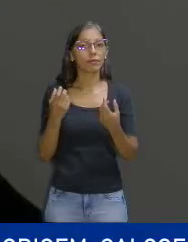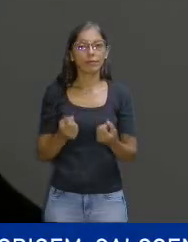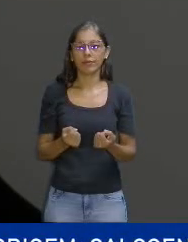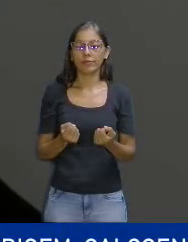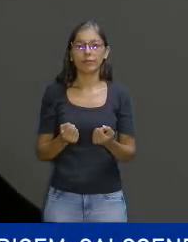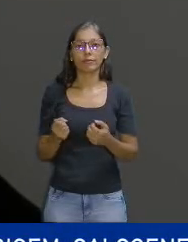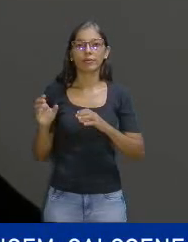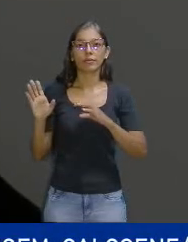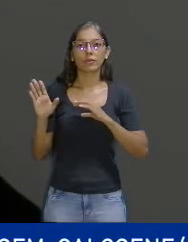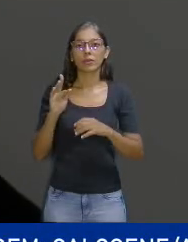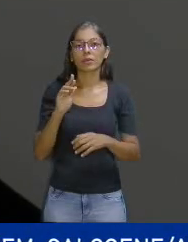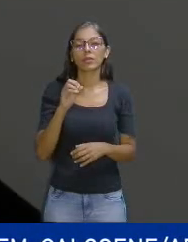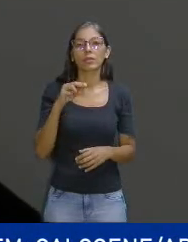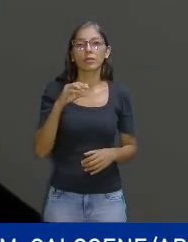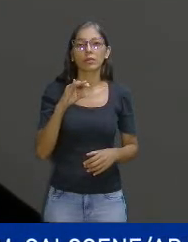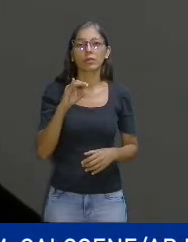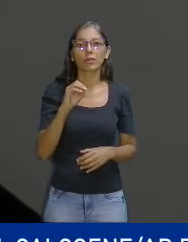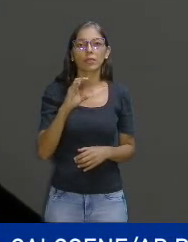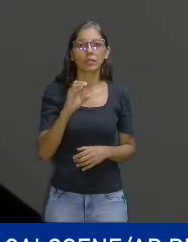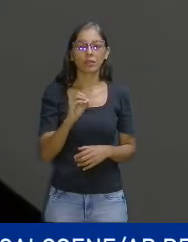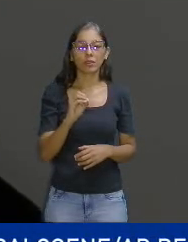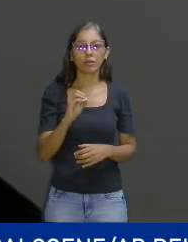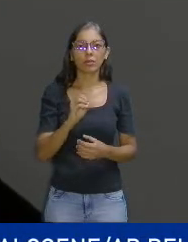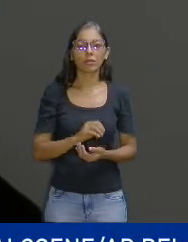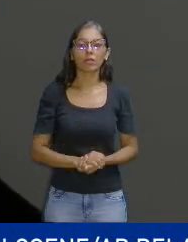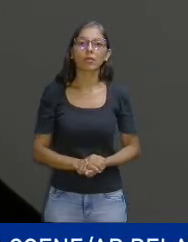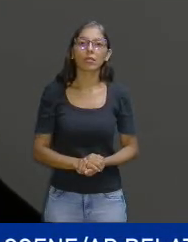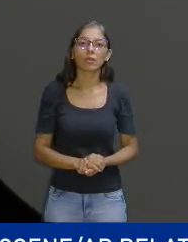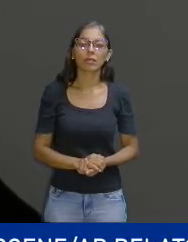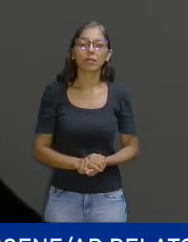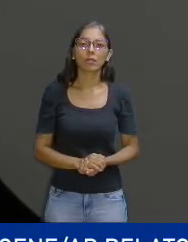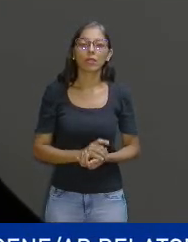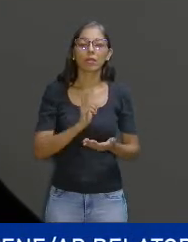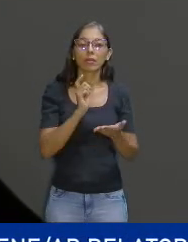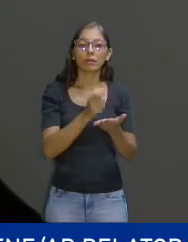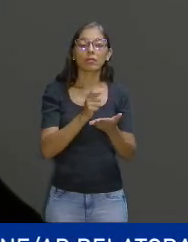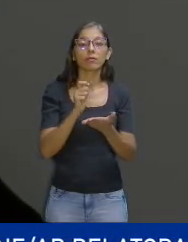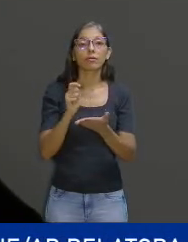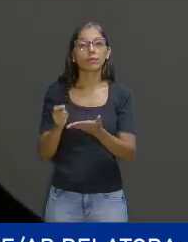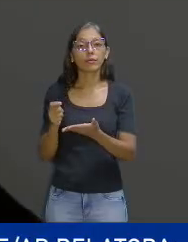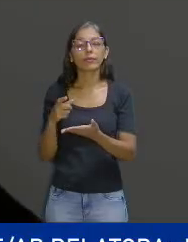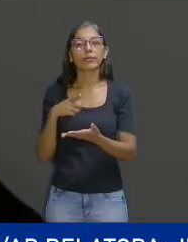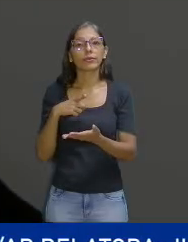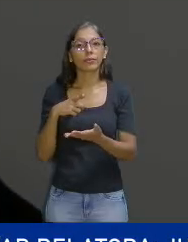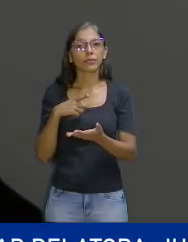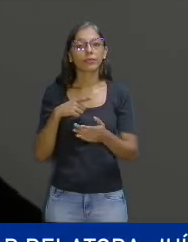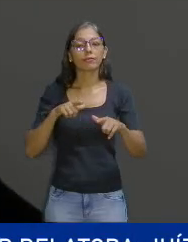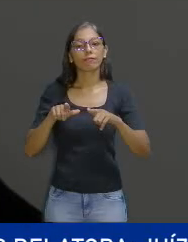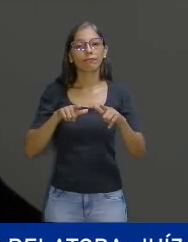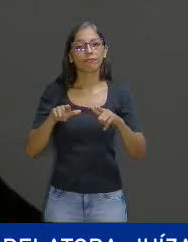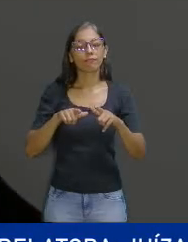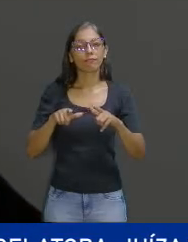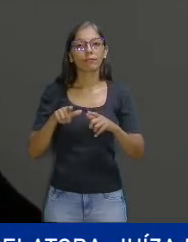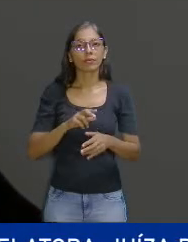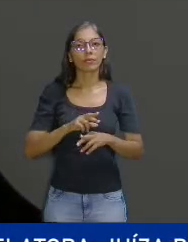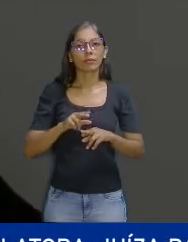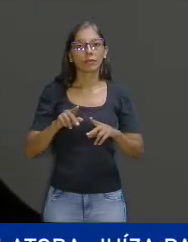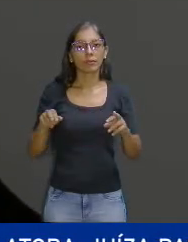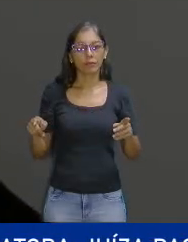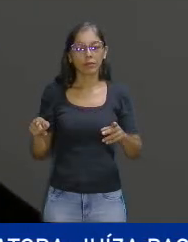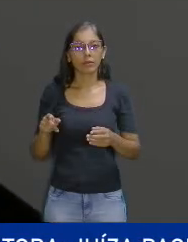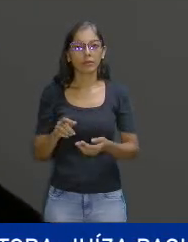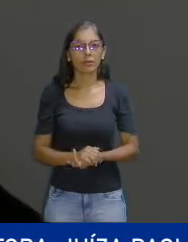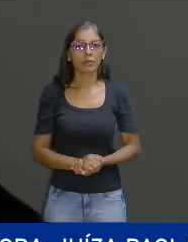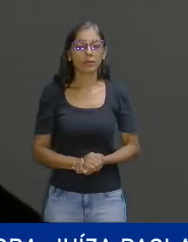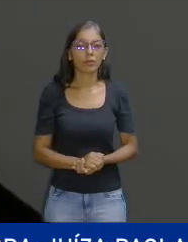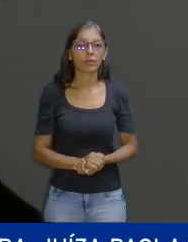Picanso. A sentença apontou a divergência de valores pagos aos contratados para a prestação de serviço de militância para fundamentar... Na tela,